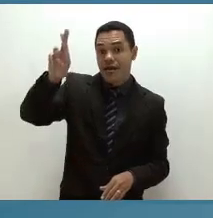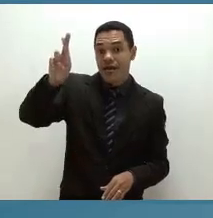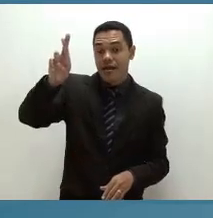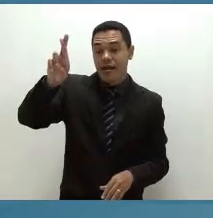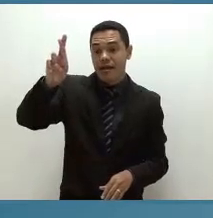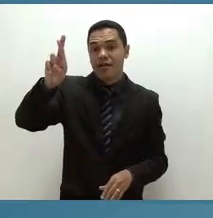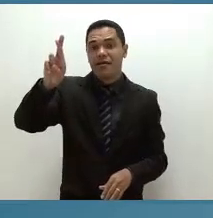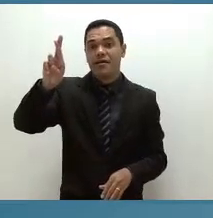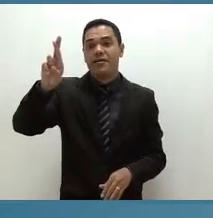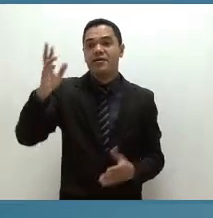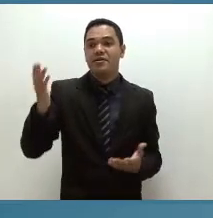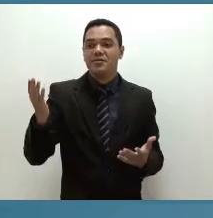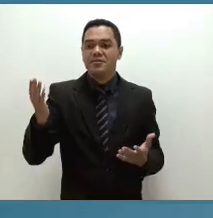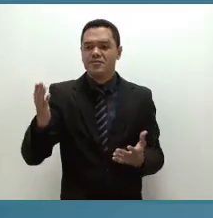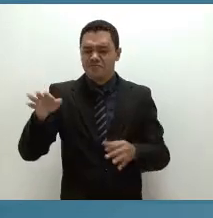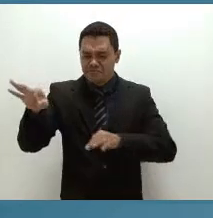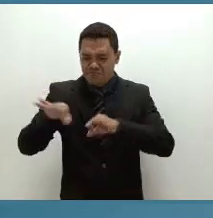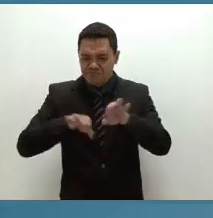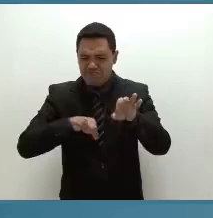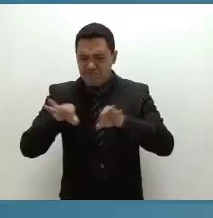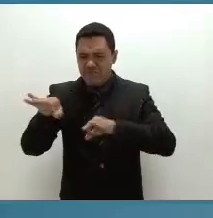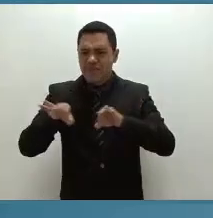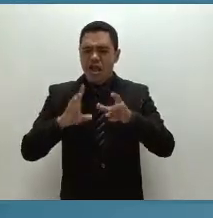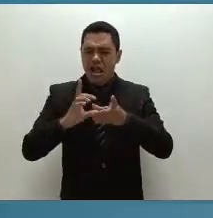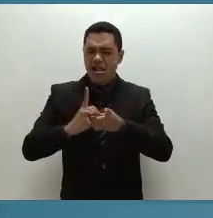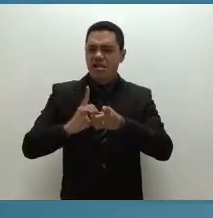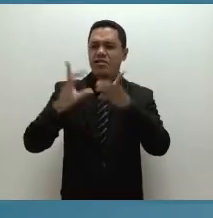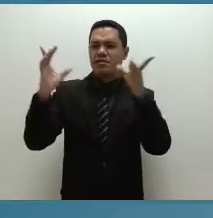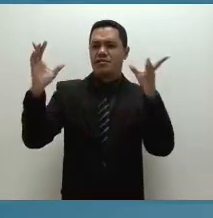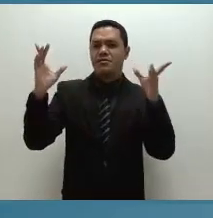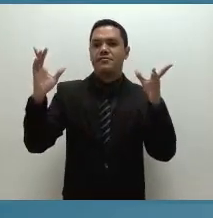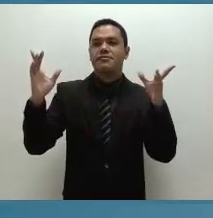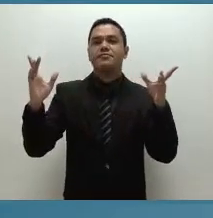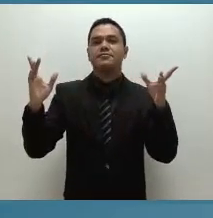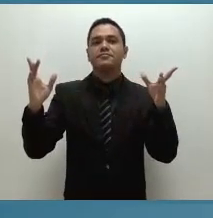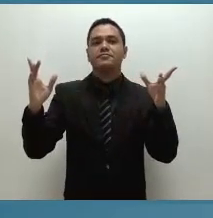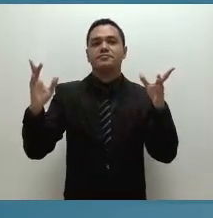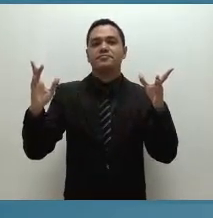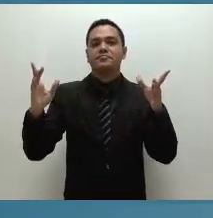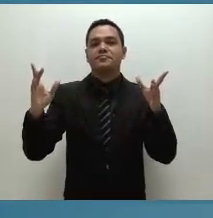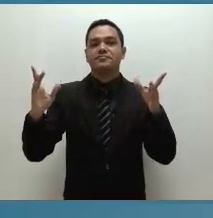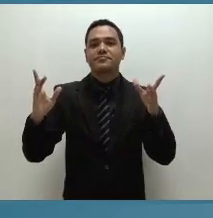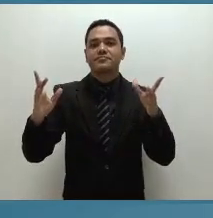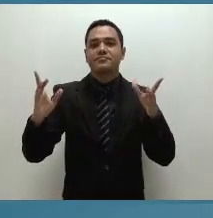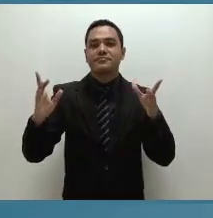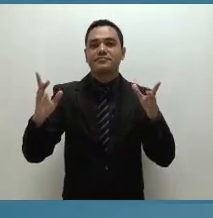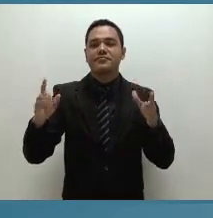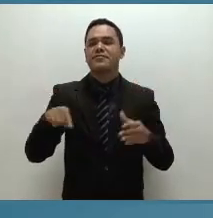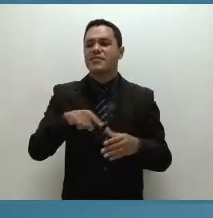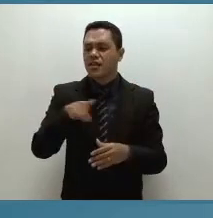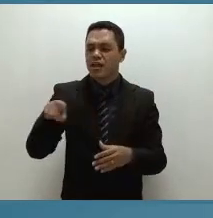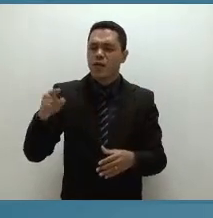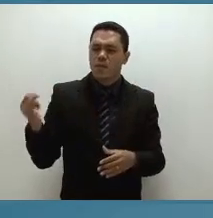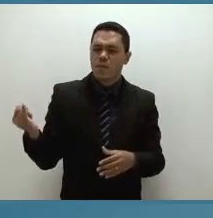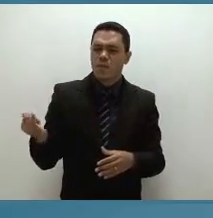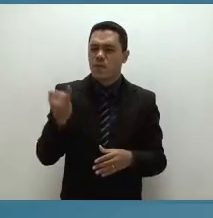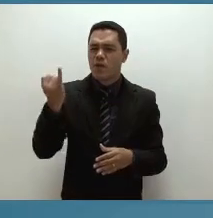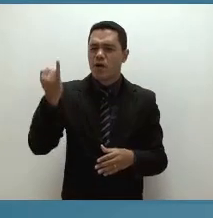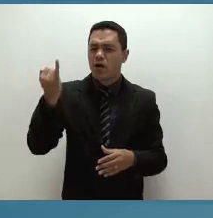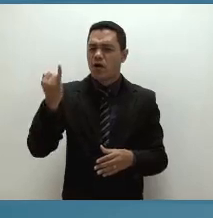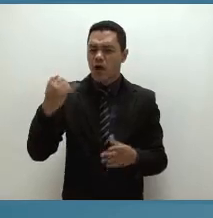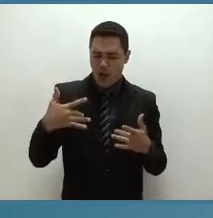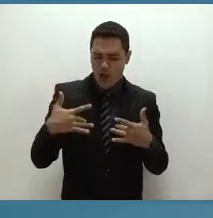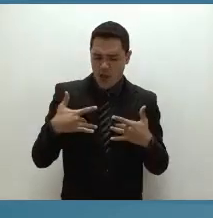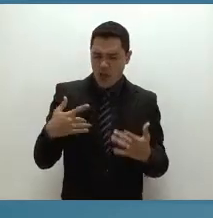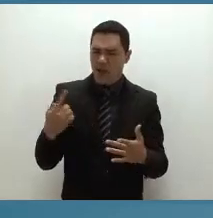e responsável por este processo democrático, como é importante a participação do